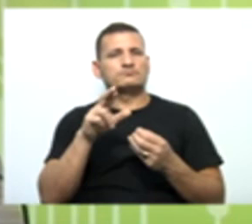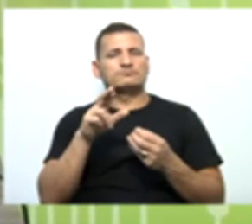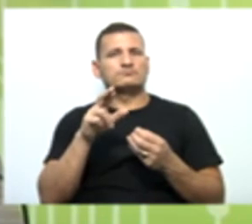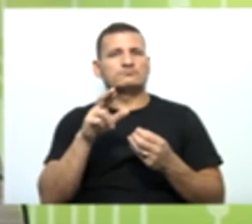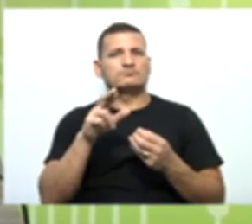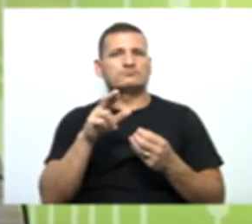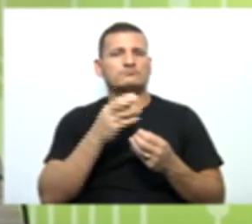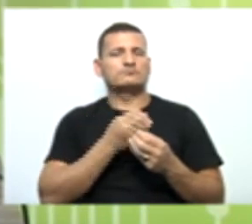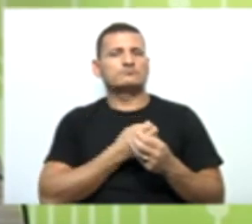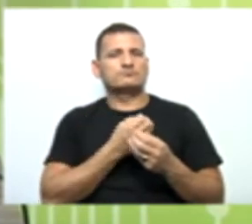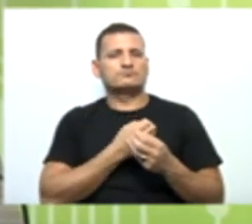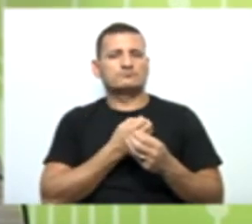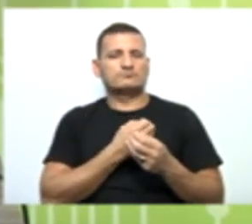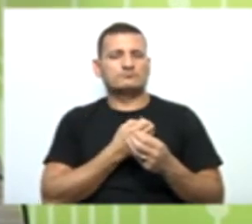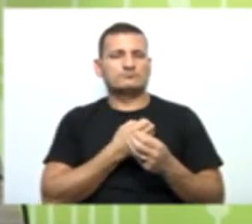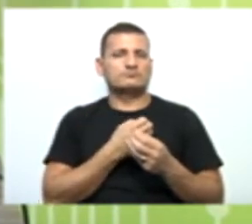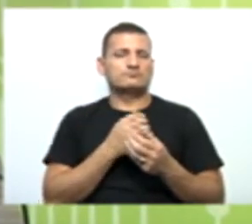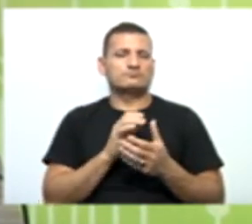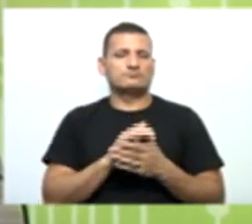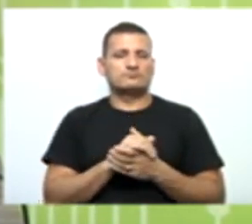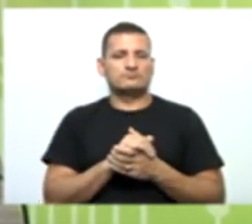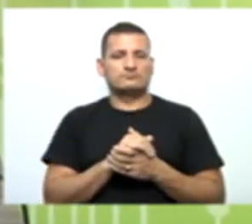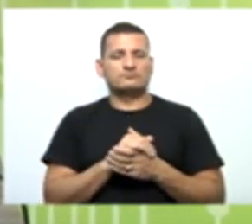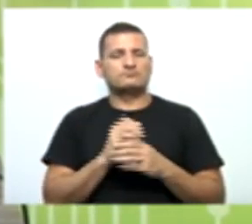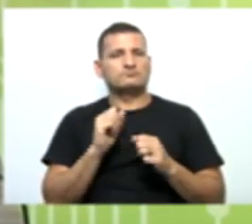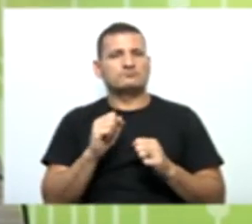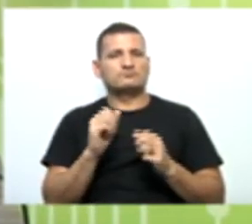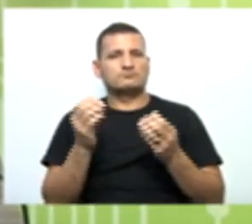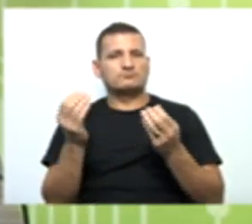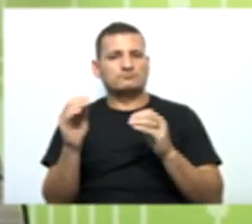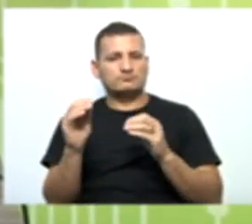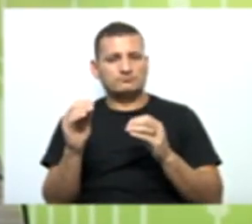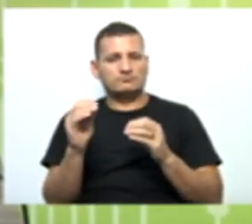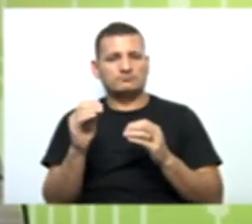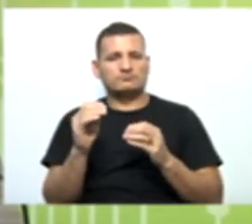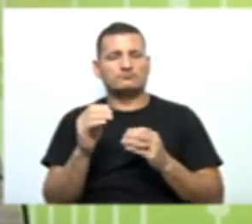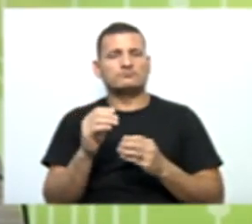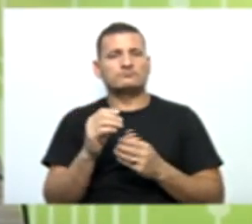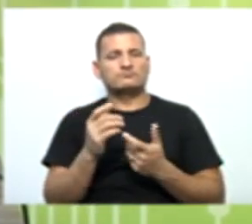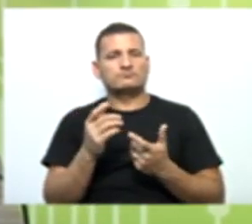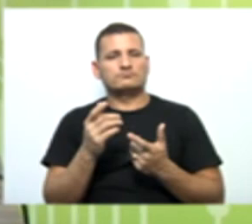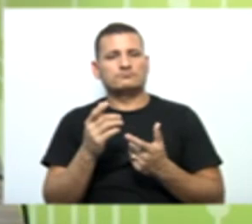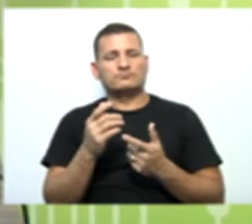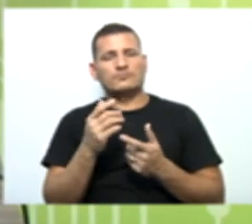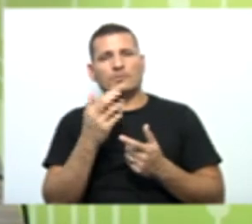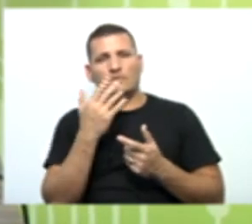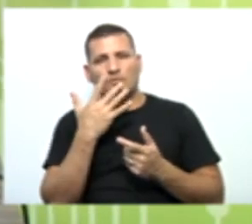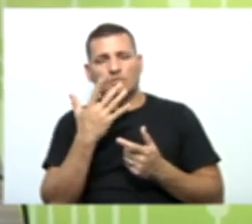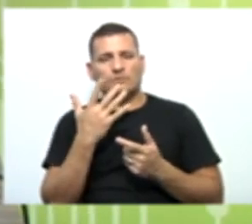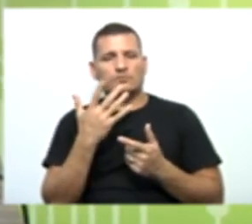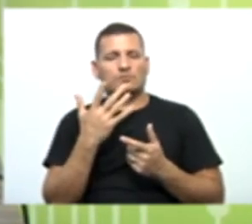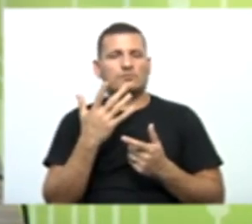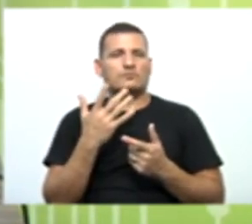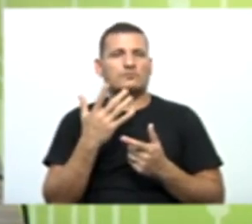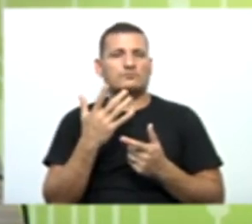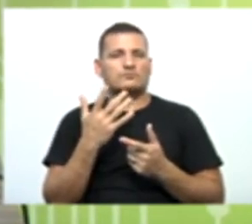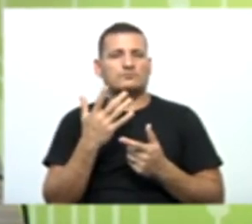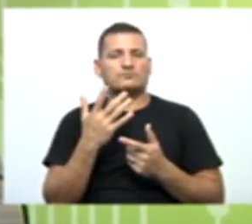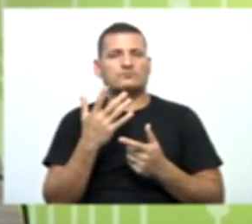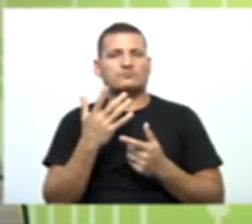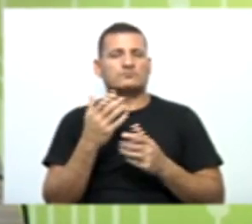valor da largura, do preço dessa camisa? Você pode colocar a cor, o valor dessa cor, o valor do atributo, o